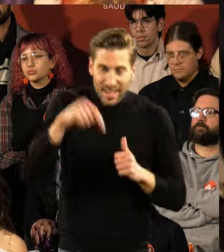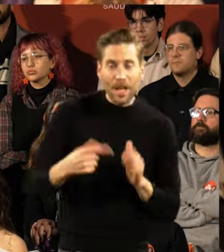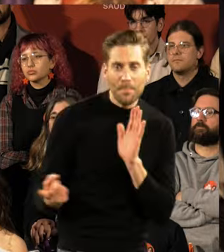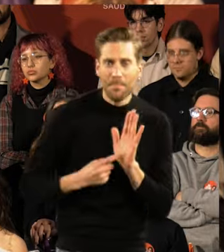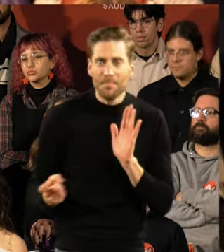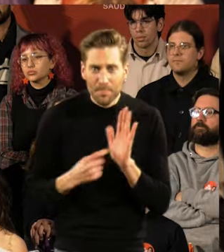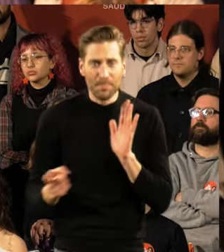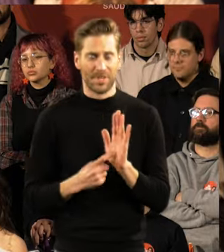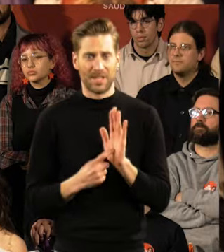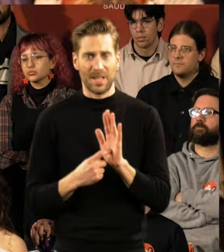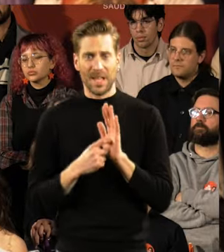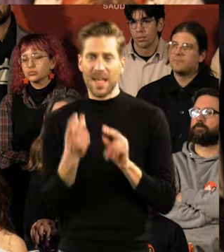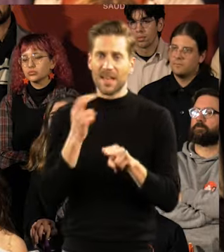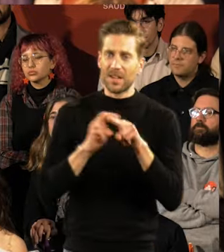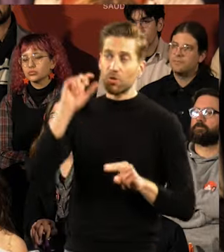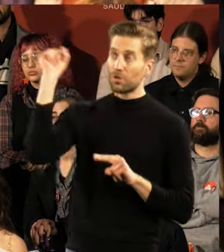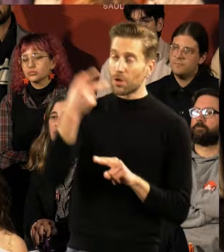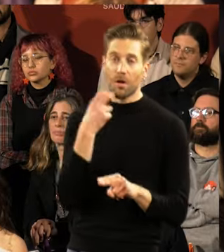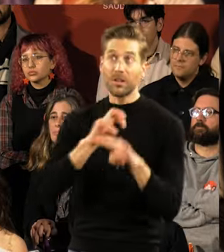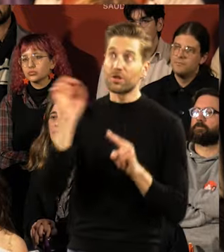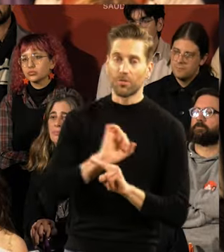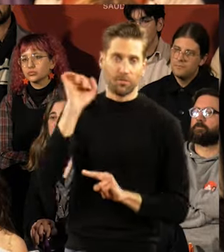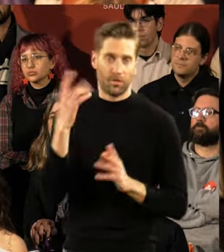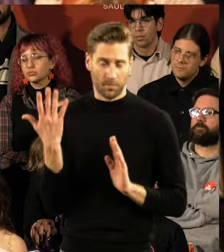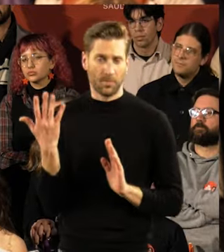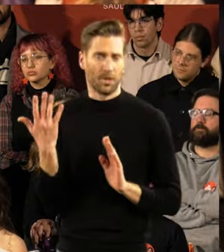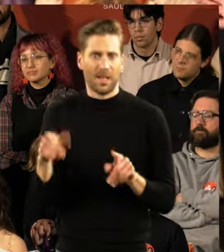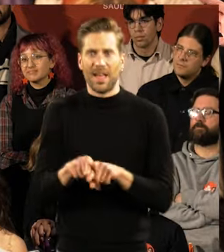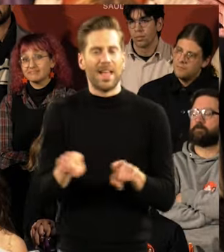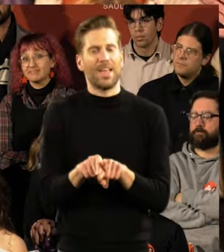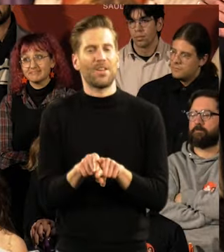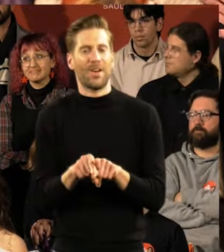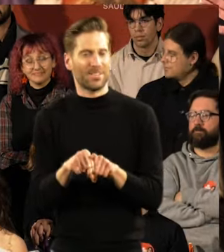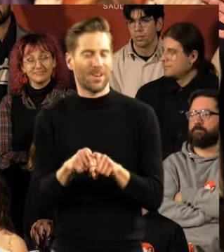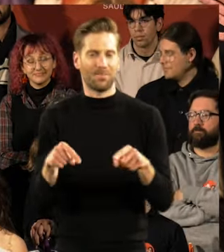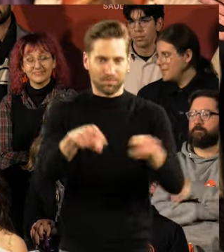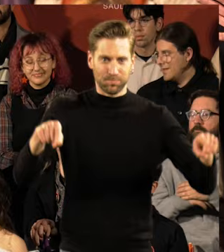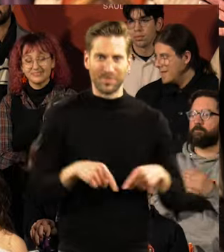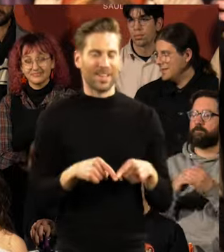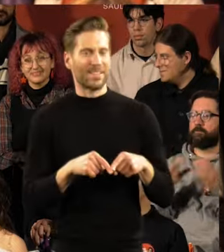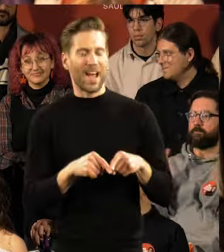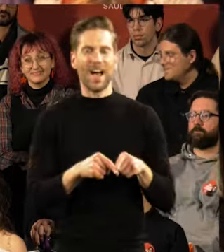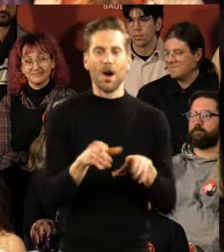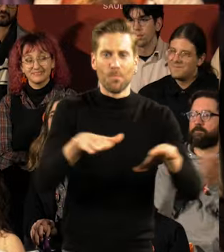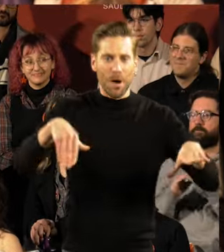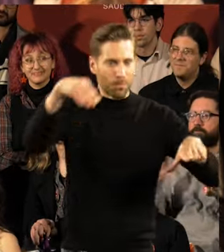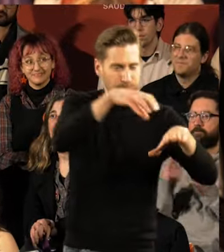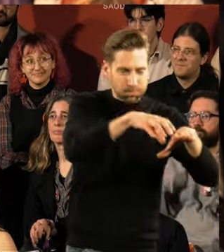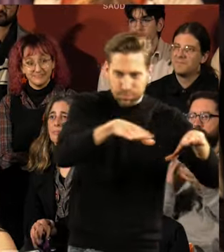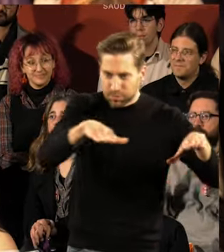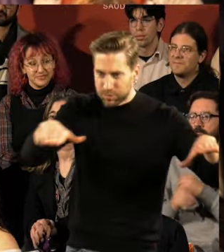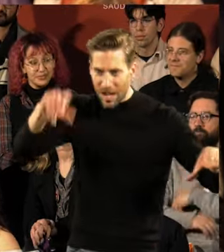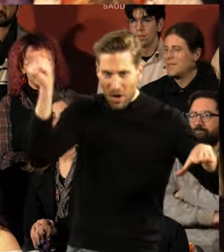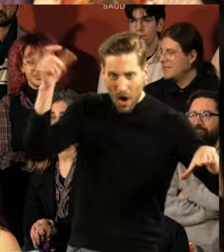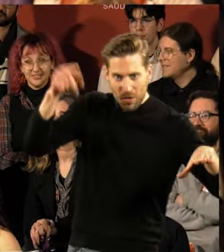A produção de energia solar não tem que estar reduzida às megacentrais fotovoltaicas que destroem